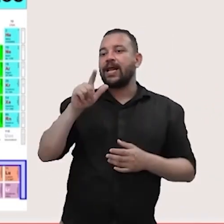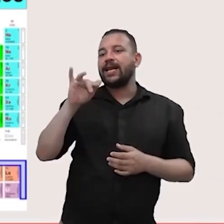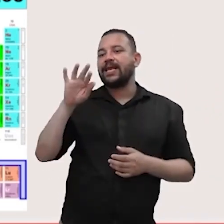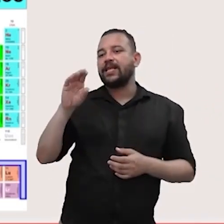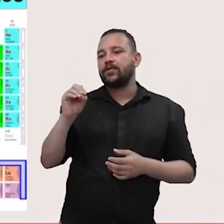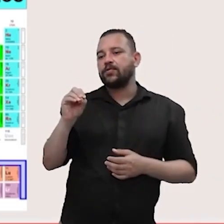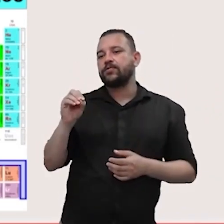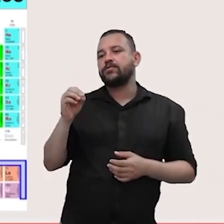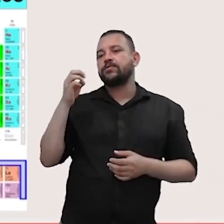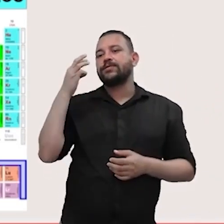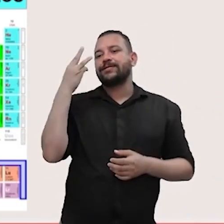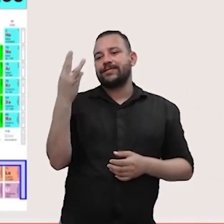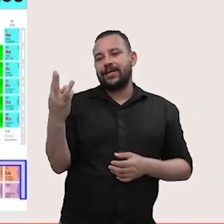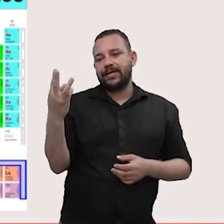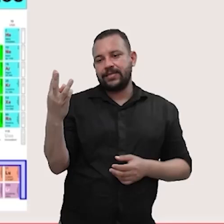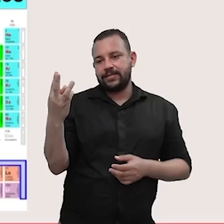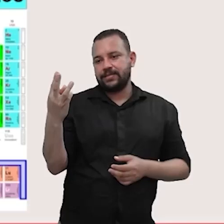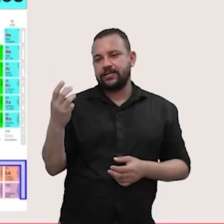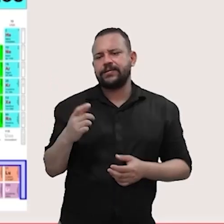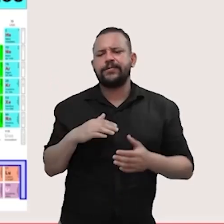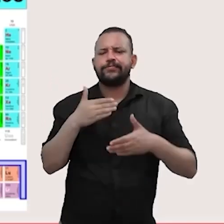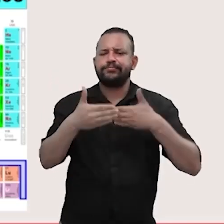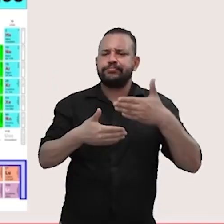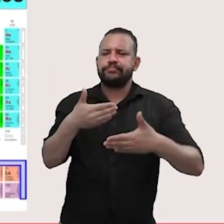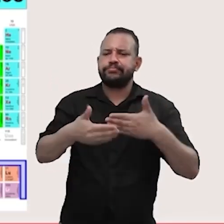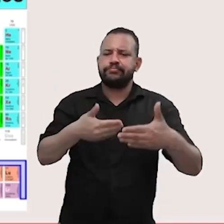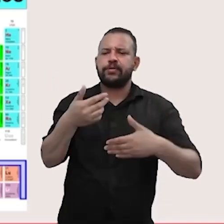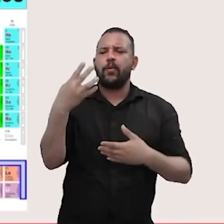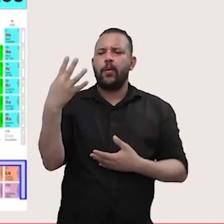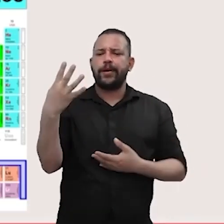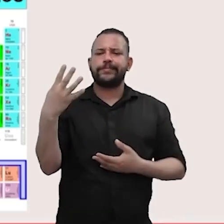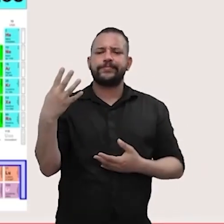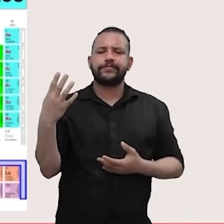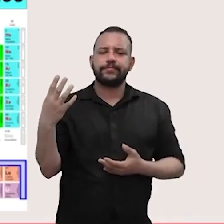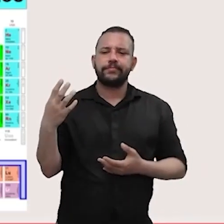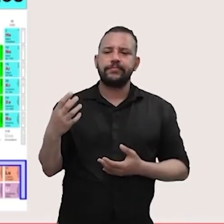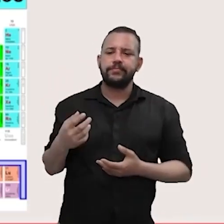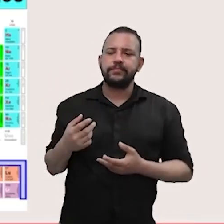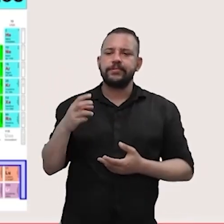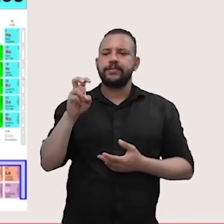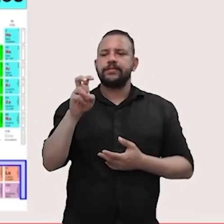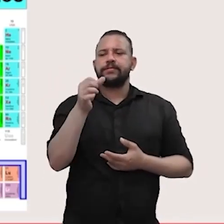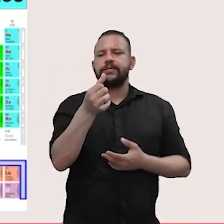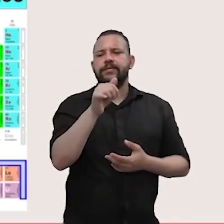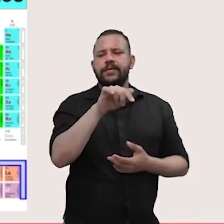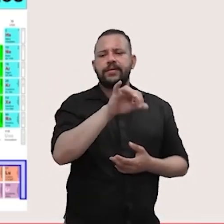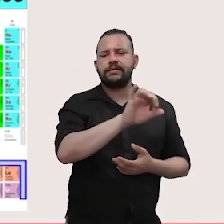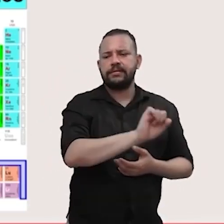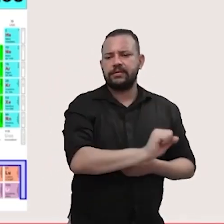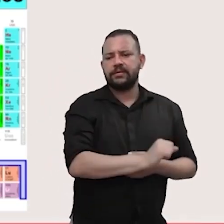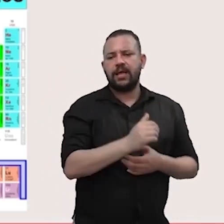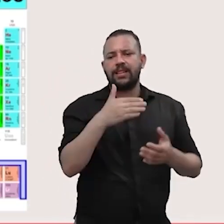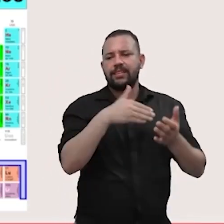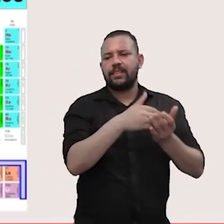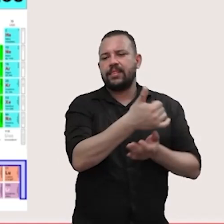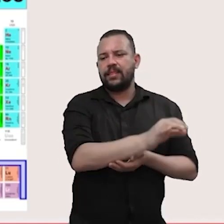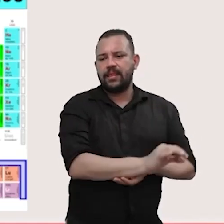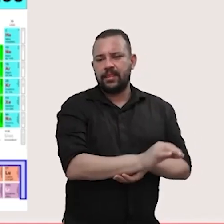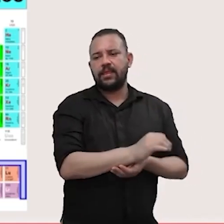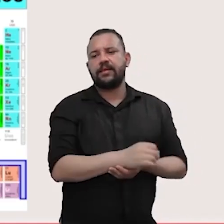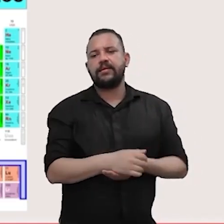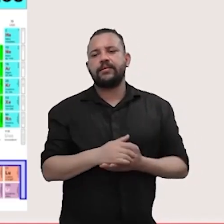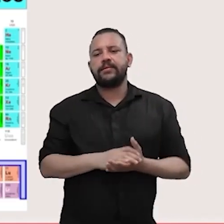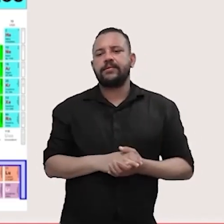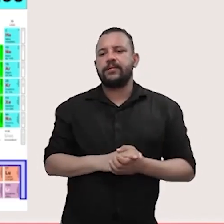número atômico 3. E assim sucessivamente, ó, 4, acompanhe. 5, 6, 7, 8, 9, 10. Chegou no neônio